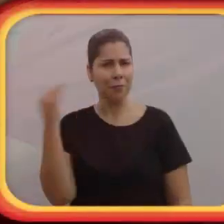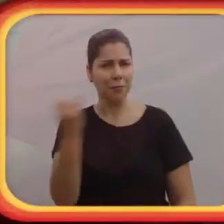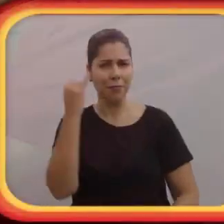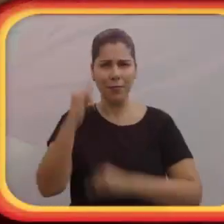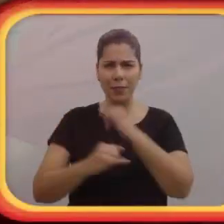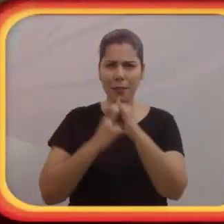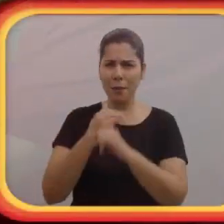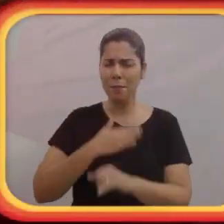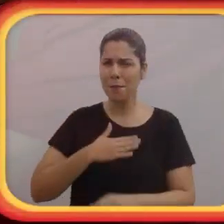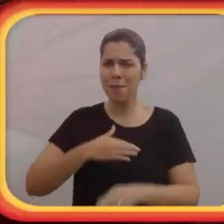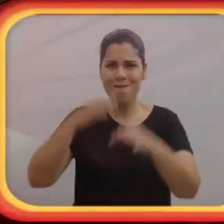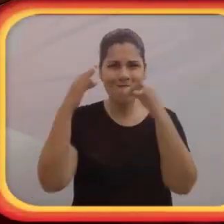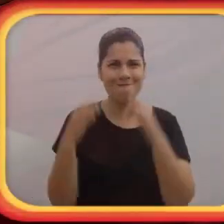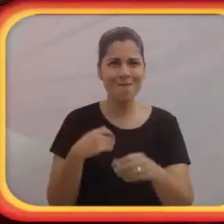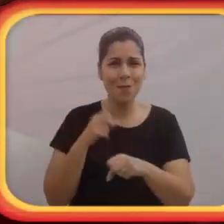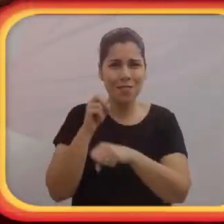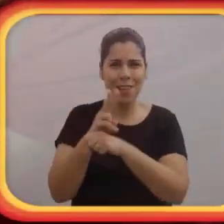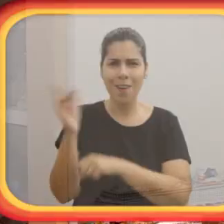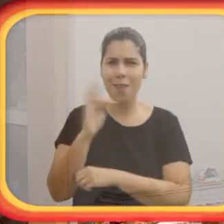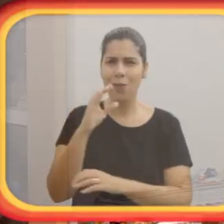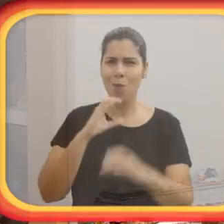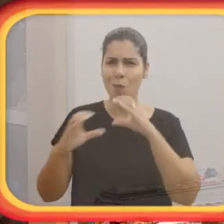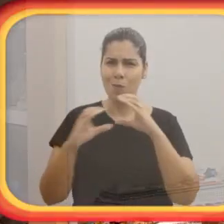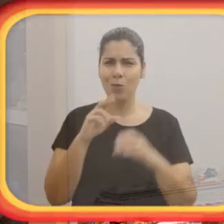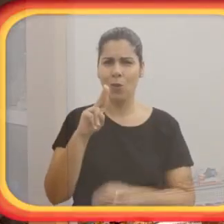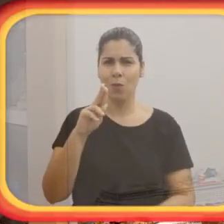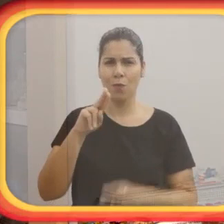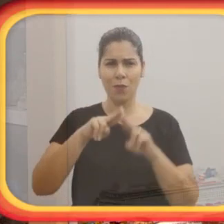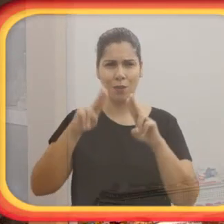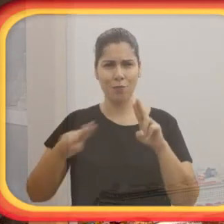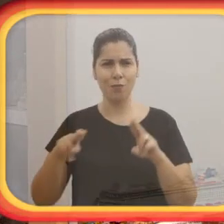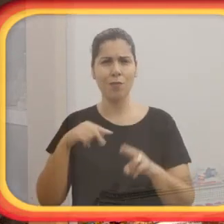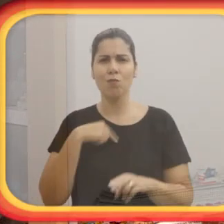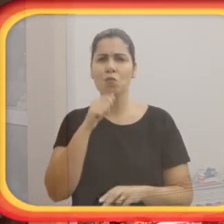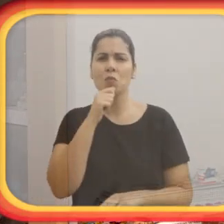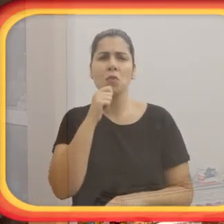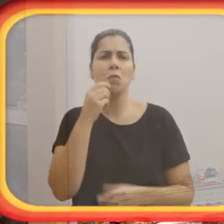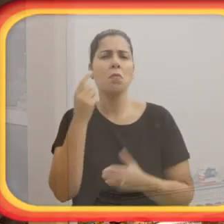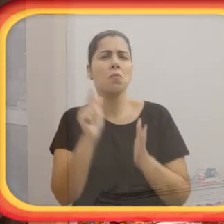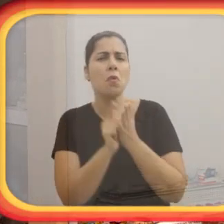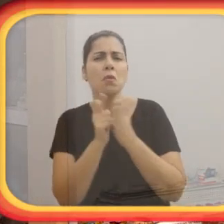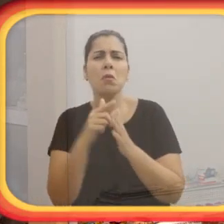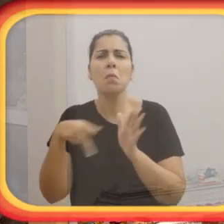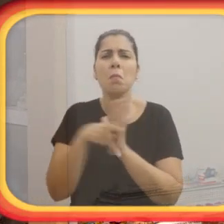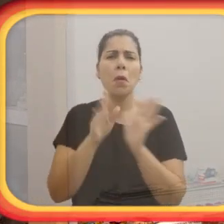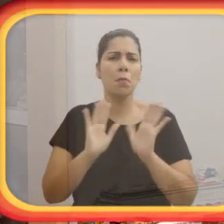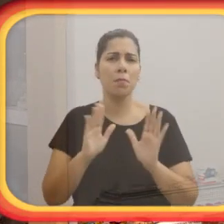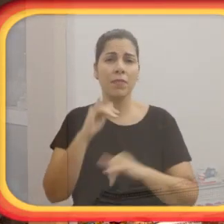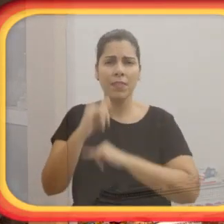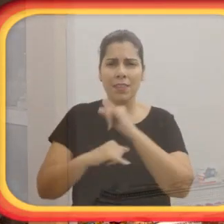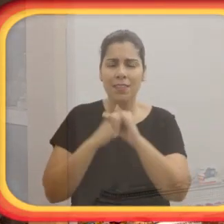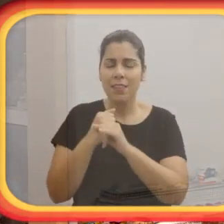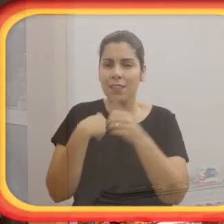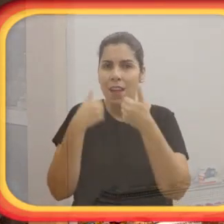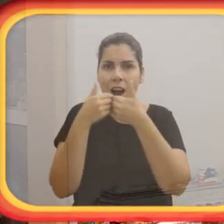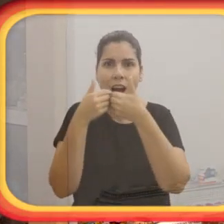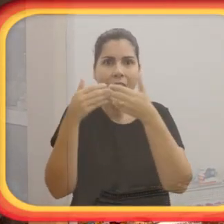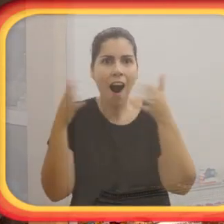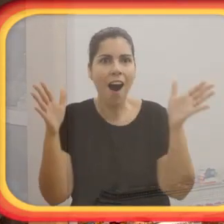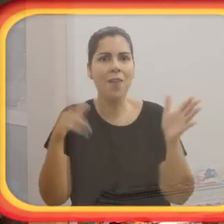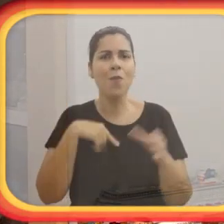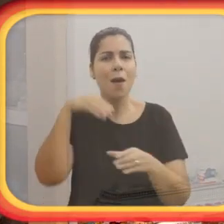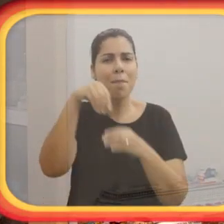Olha, a importância da internet para mim é total. Eu entrei na faculdade de comunicação, na FRJ, sem nunca ter lido um jornal por meios próprios. E